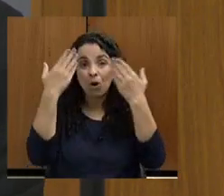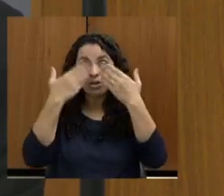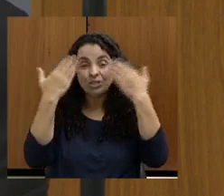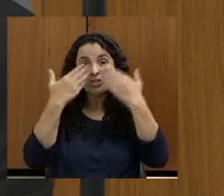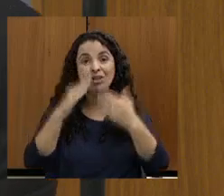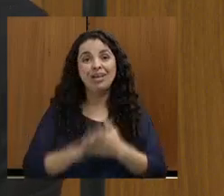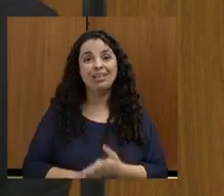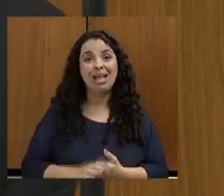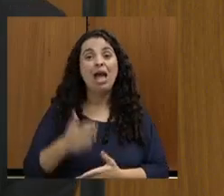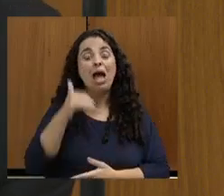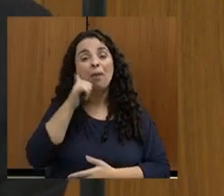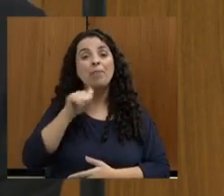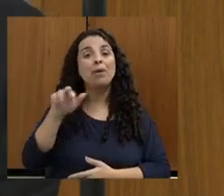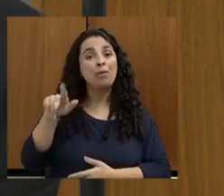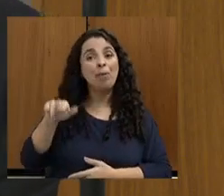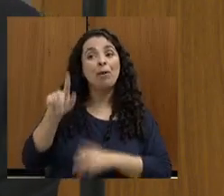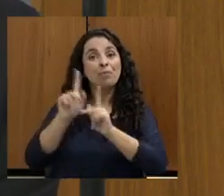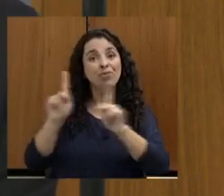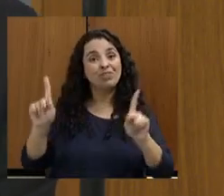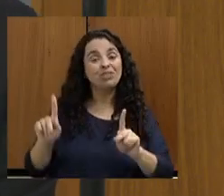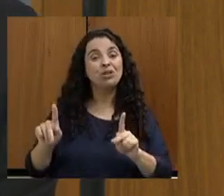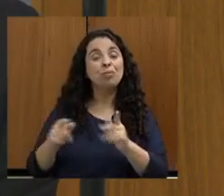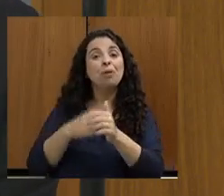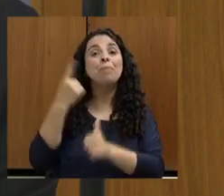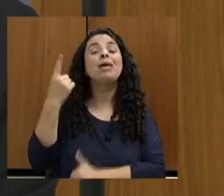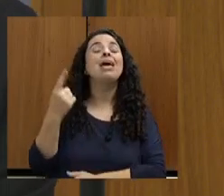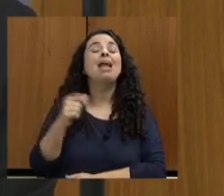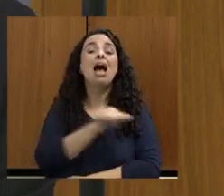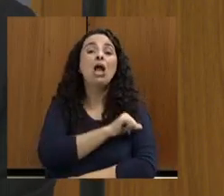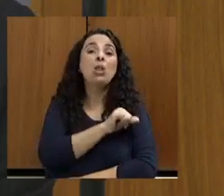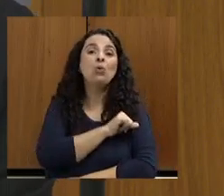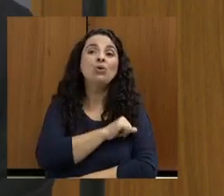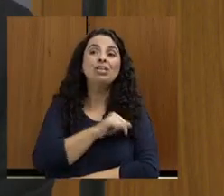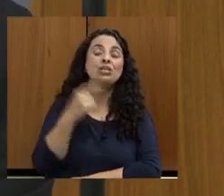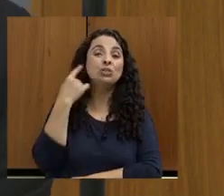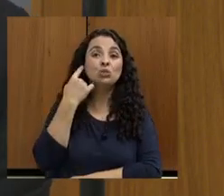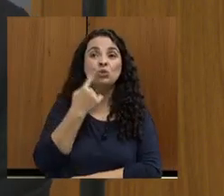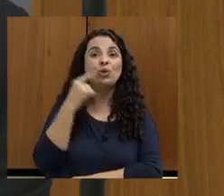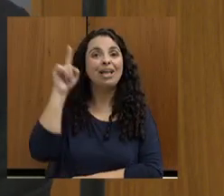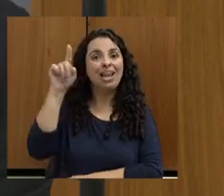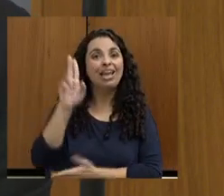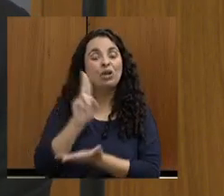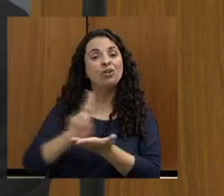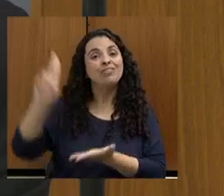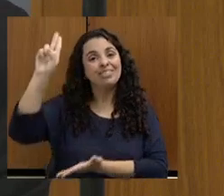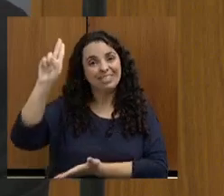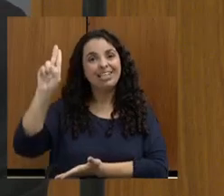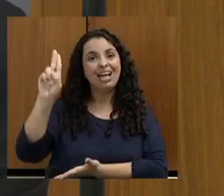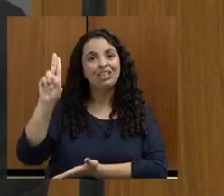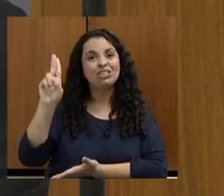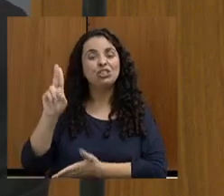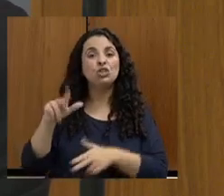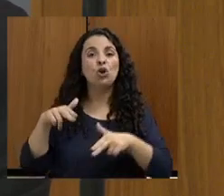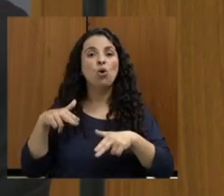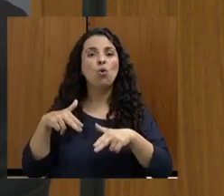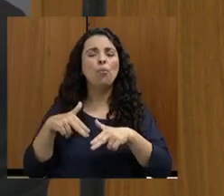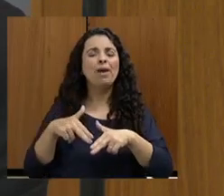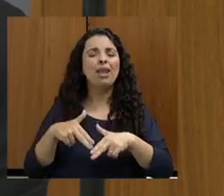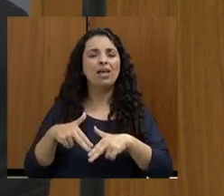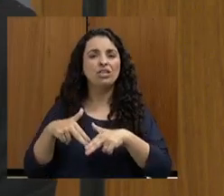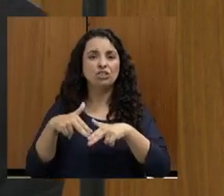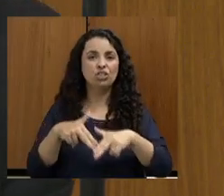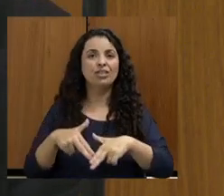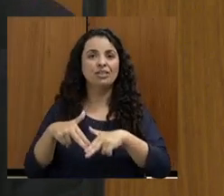surda da Universidade Federal de Uberlândia. Então, gente vivencia isso diariamente. E o Cinep, hoje, ele tem em torno de